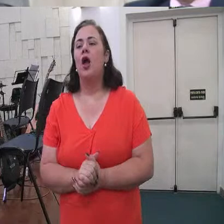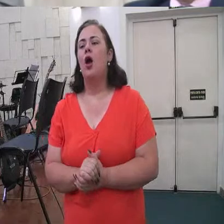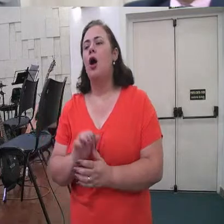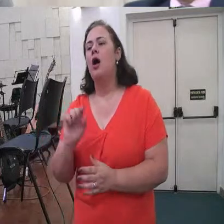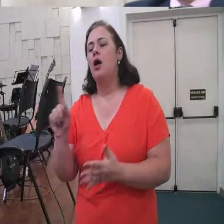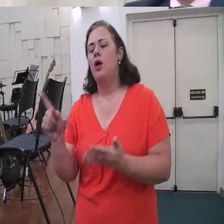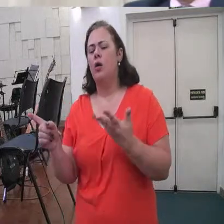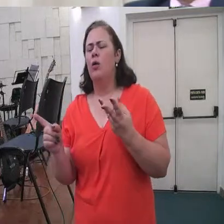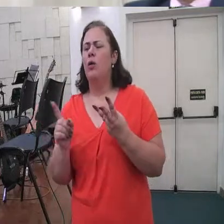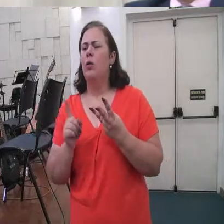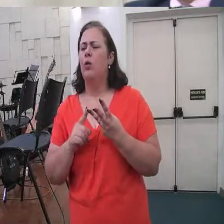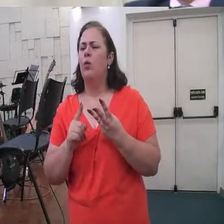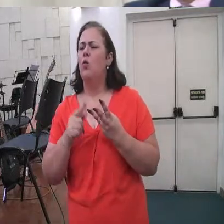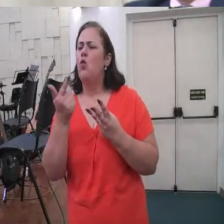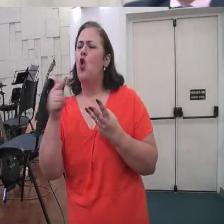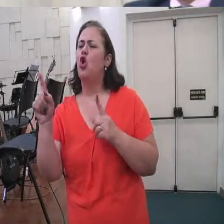universo.